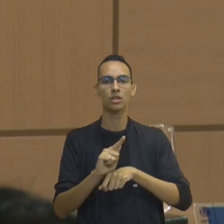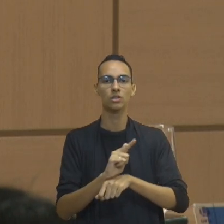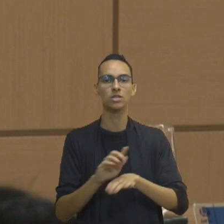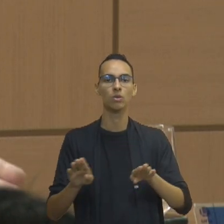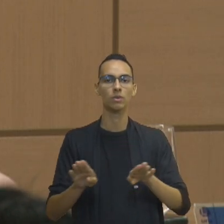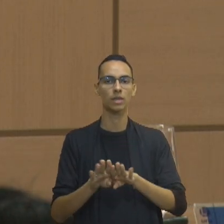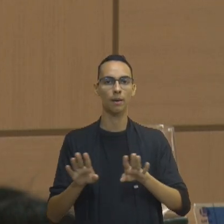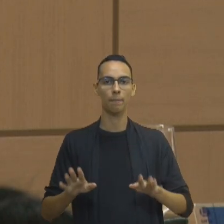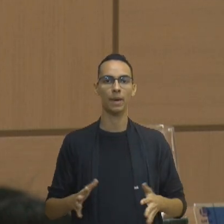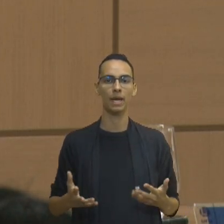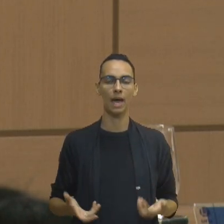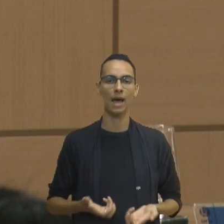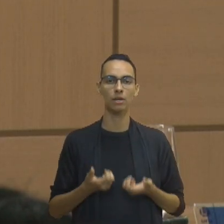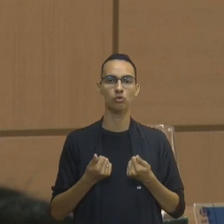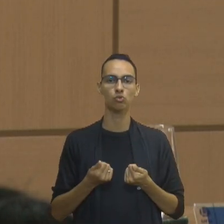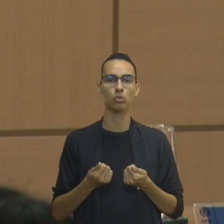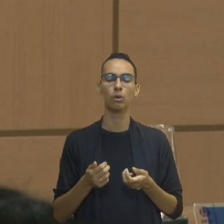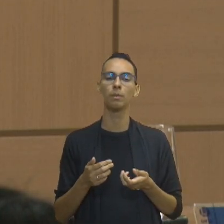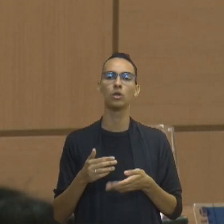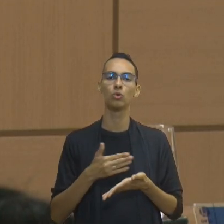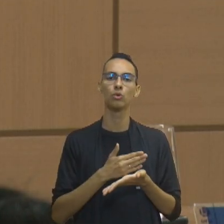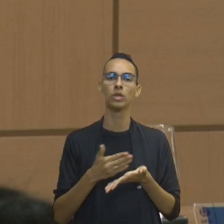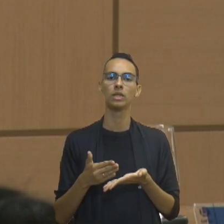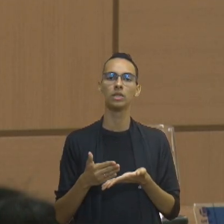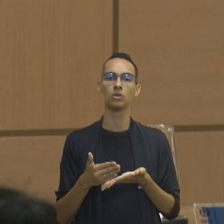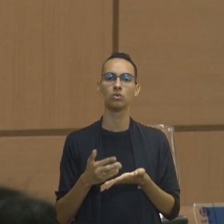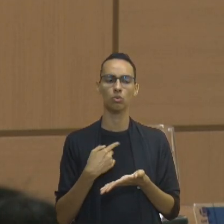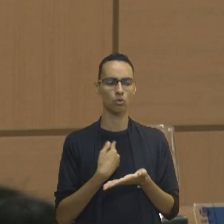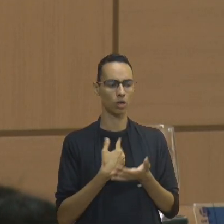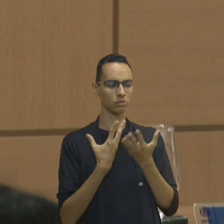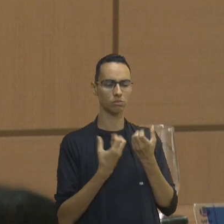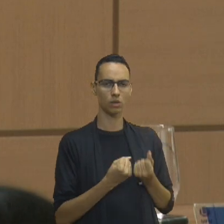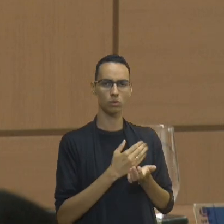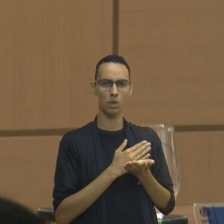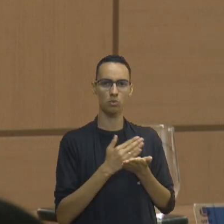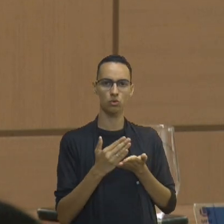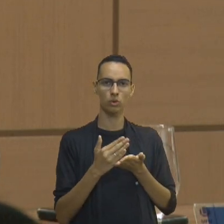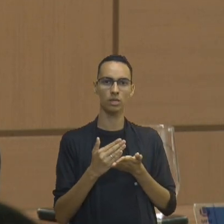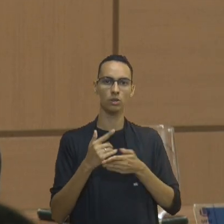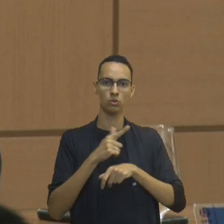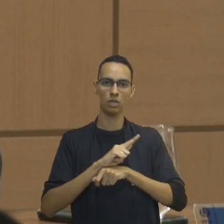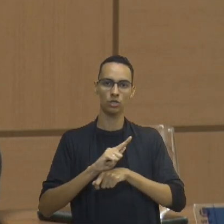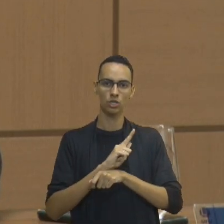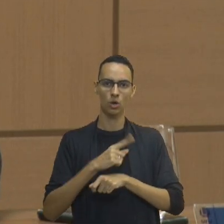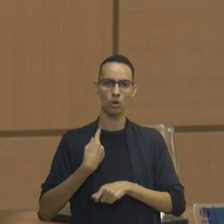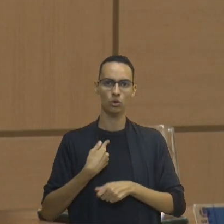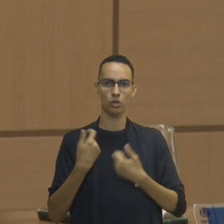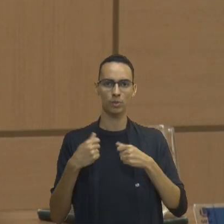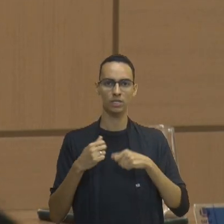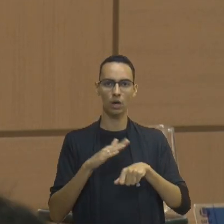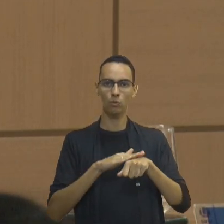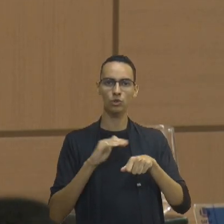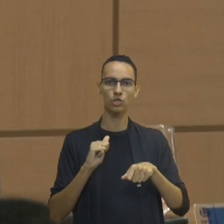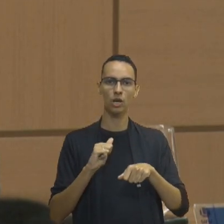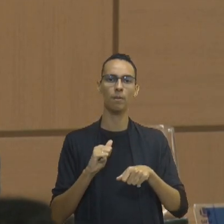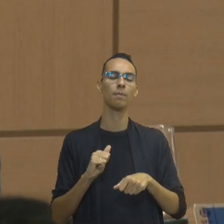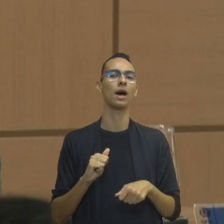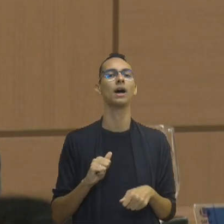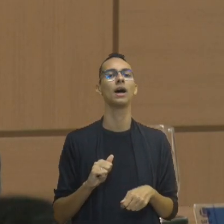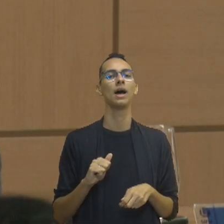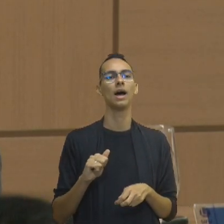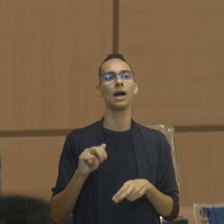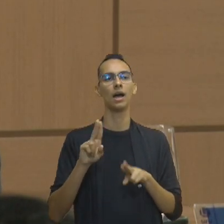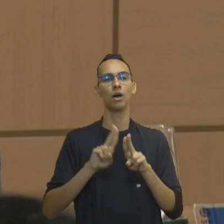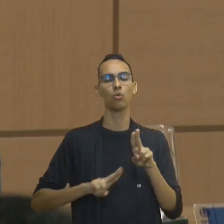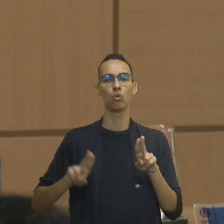mesmo desde o início da gestão. Nós deveremos, né, chamar a comunidade para conversar e as entidades que representam,